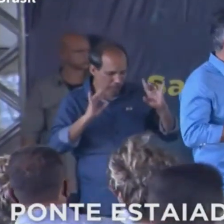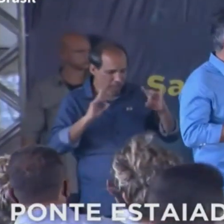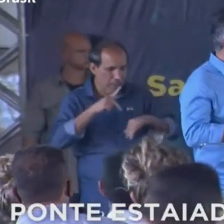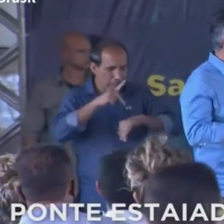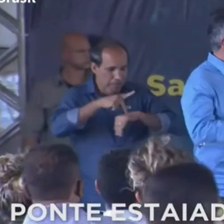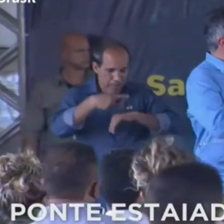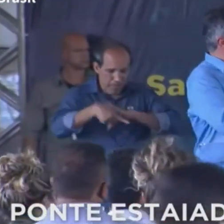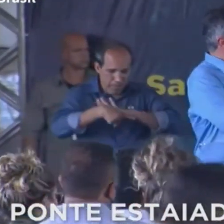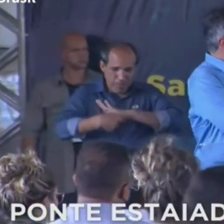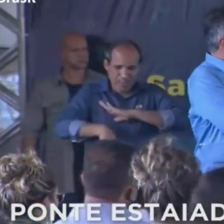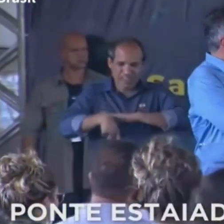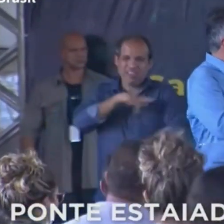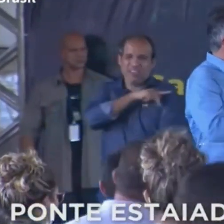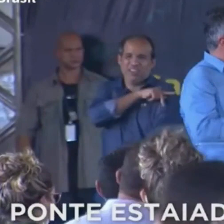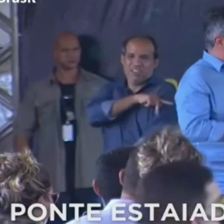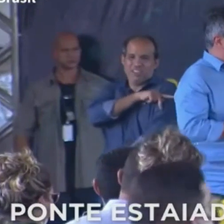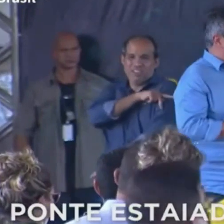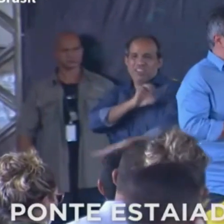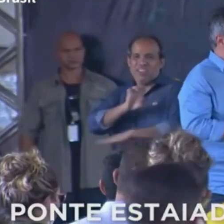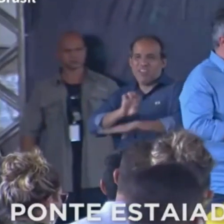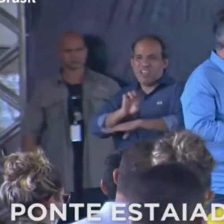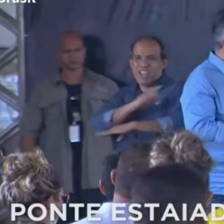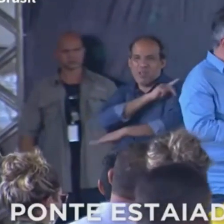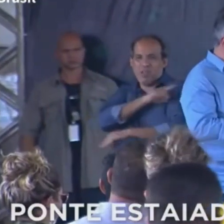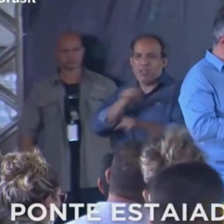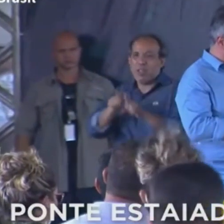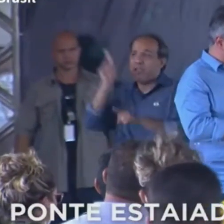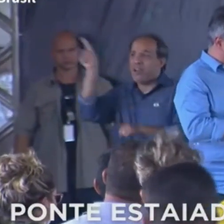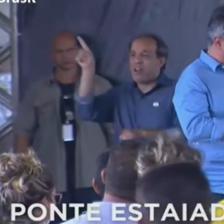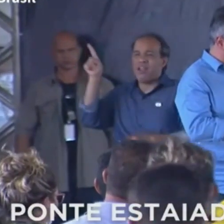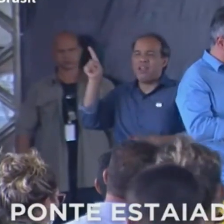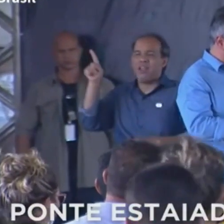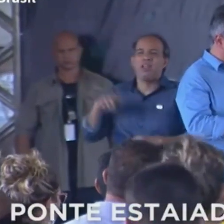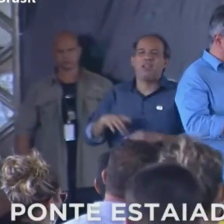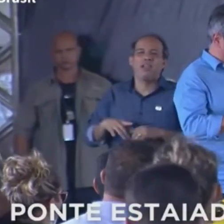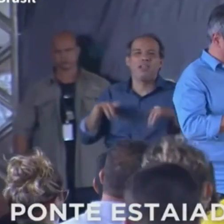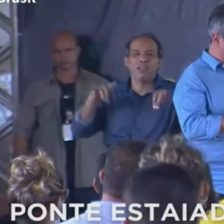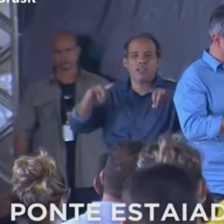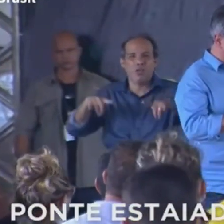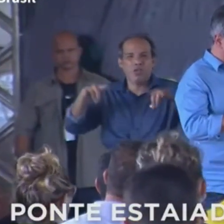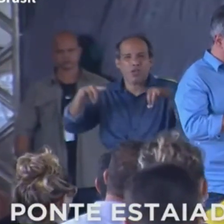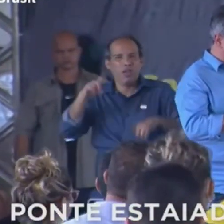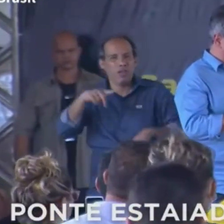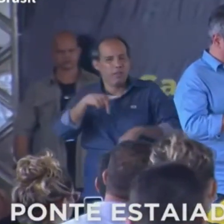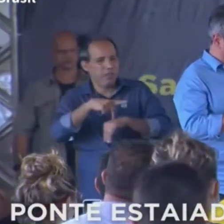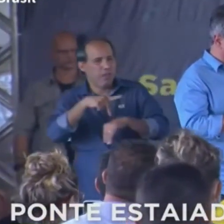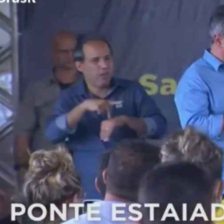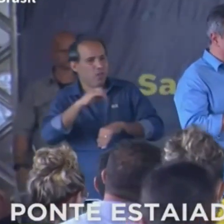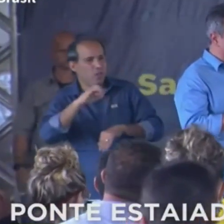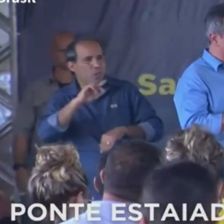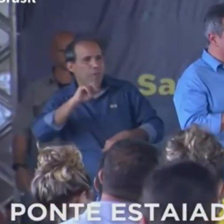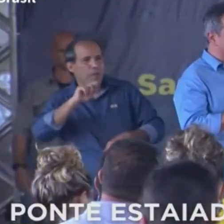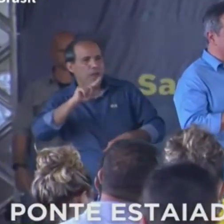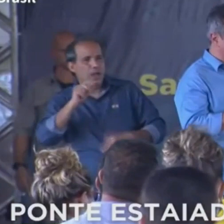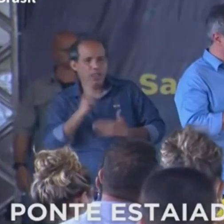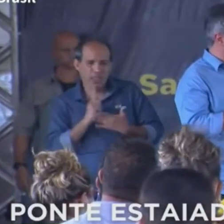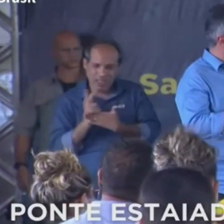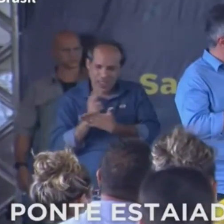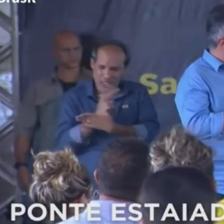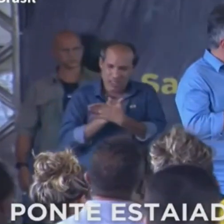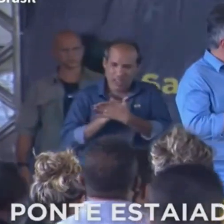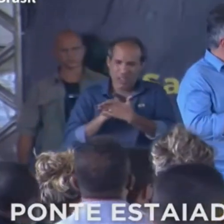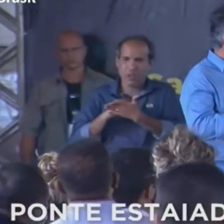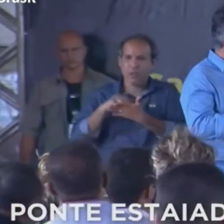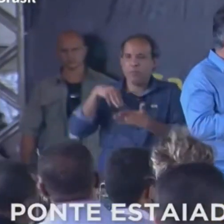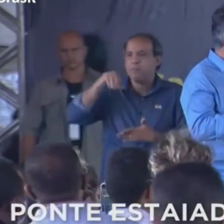no meu Piauí e lá na Austrália, que é uma pedra de opala com o mapa do nosso país, que o